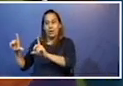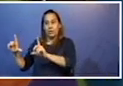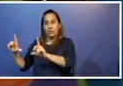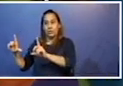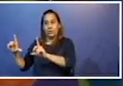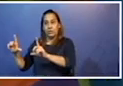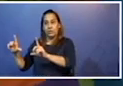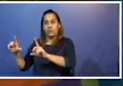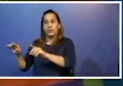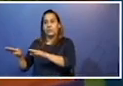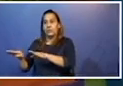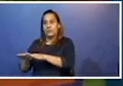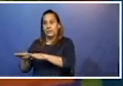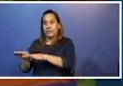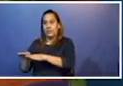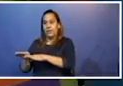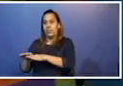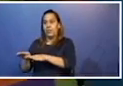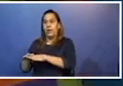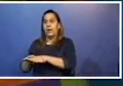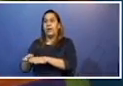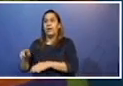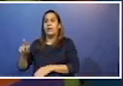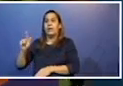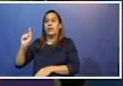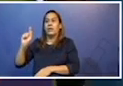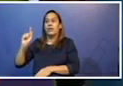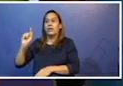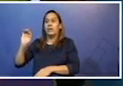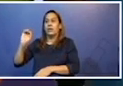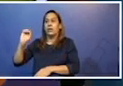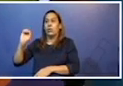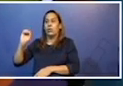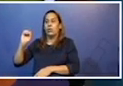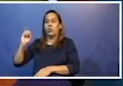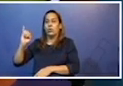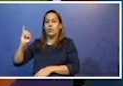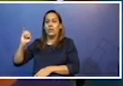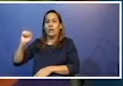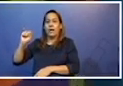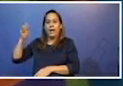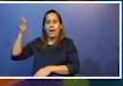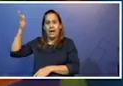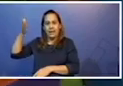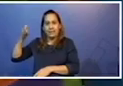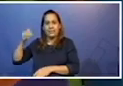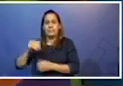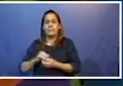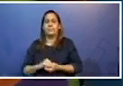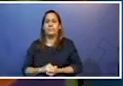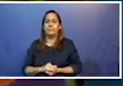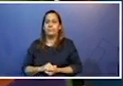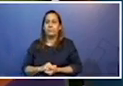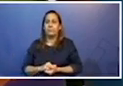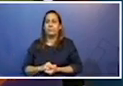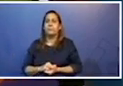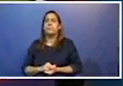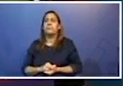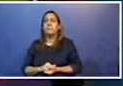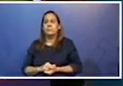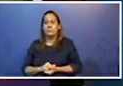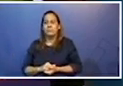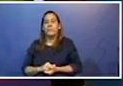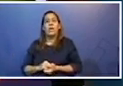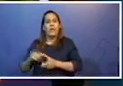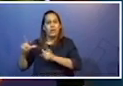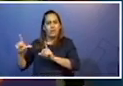tem aqui o Parque Nacional da Chapada dos Veadeiros, que é lá em Goiás, na região central do nosso país. E também é